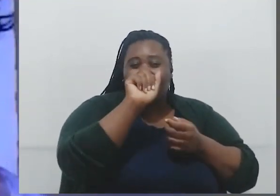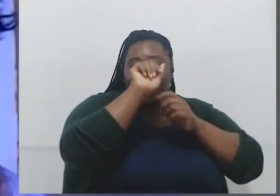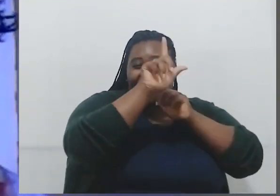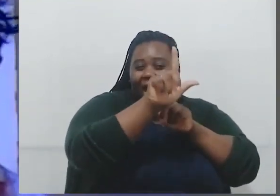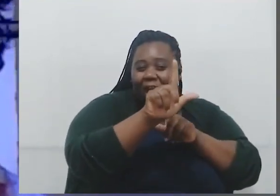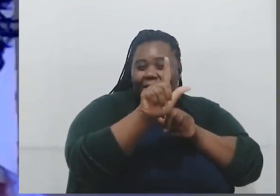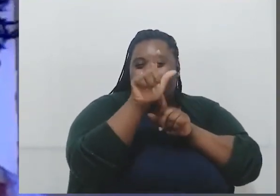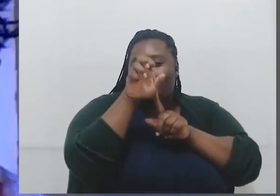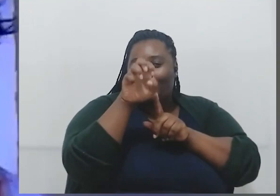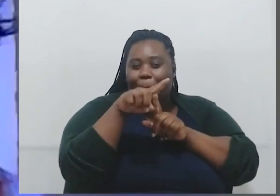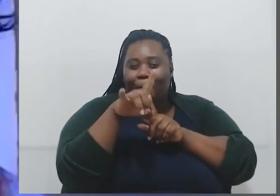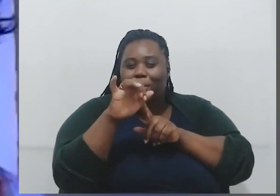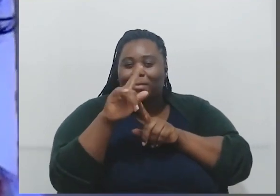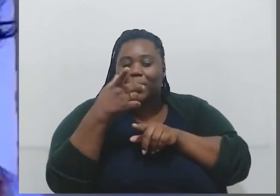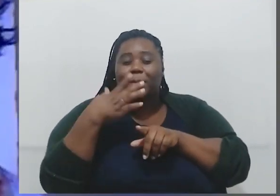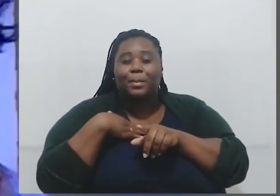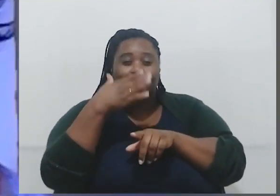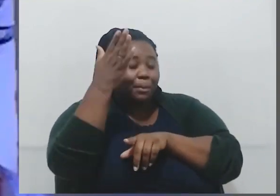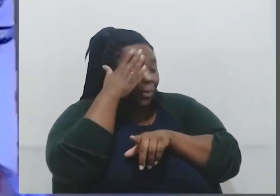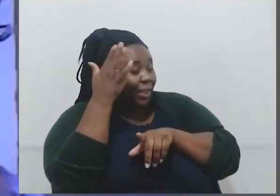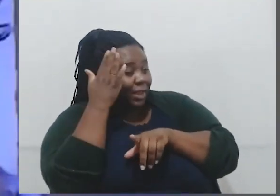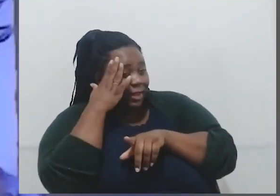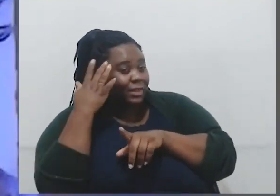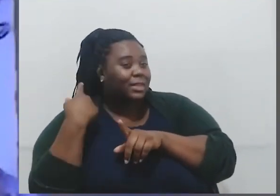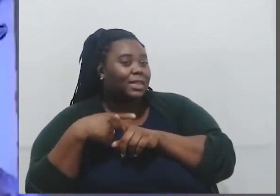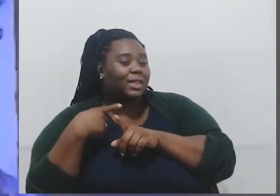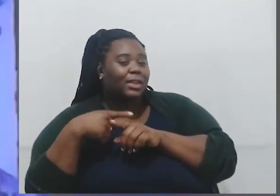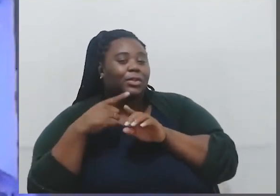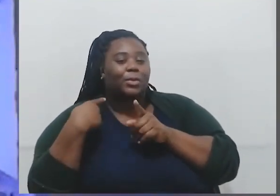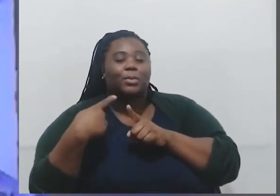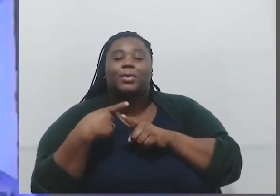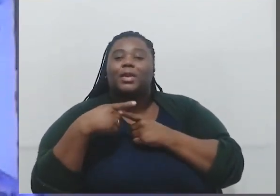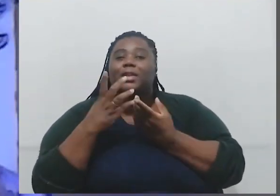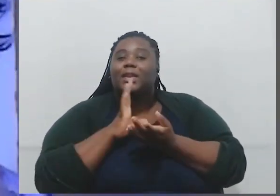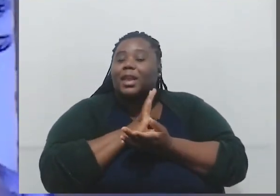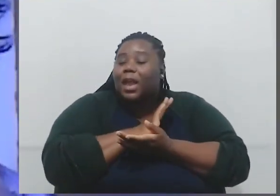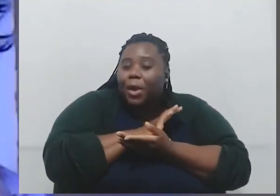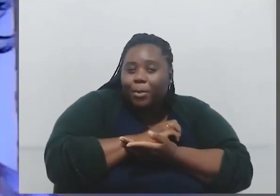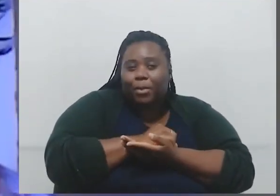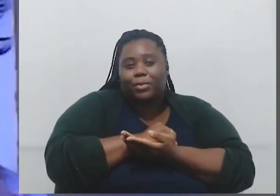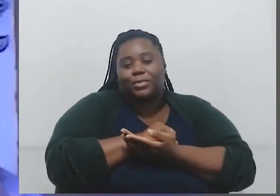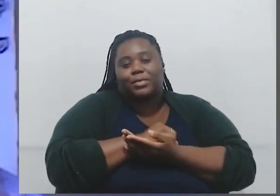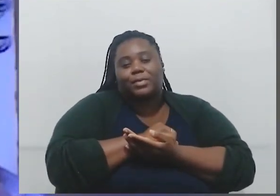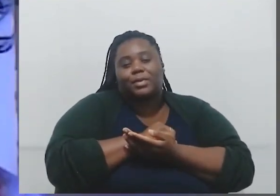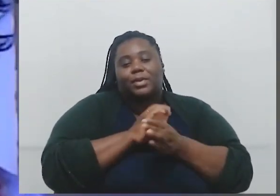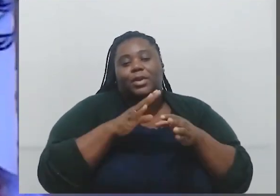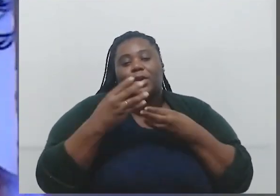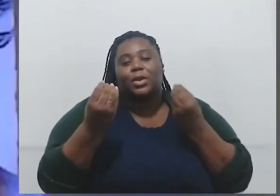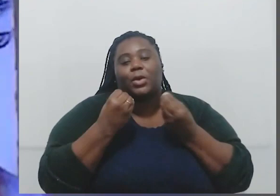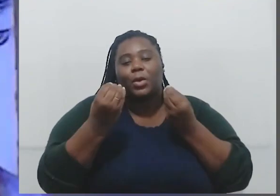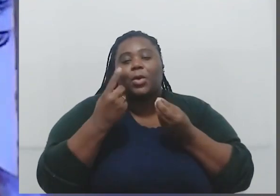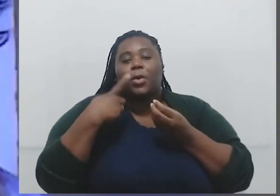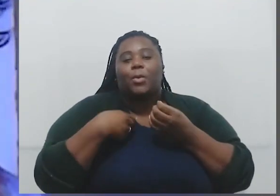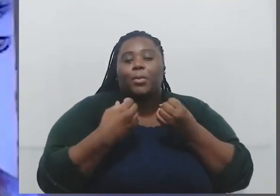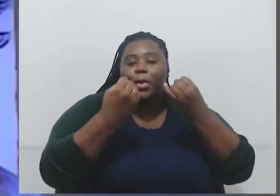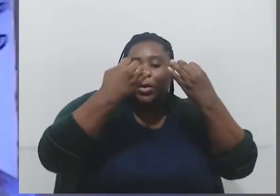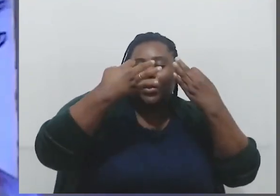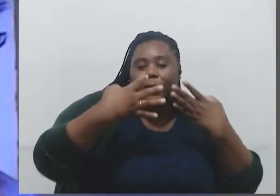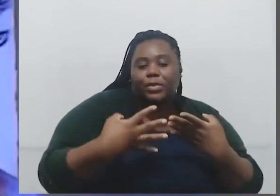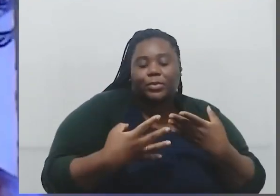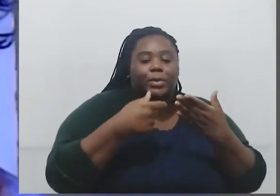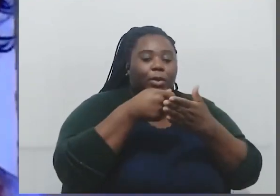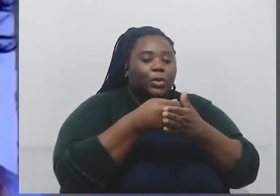total sentido, porque é almeixa, entende? Porque tem muito afeto ao redor desse negócio. E aí, como é que eu explico isso no texto, entende? Na